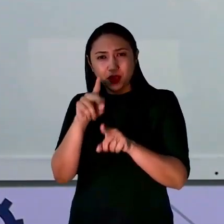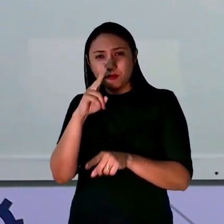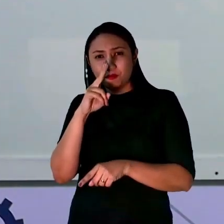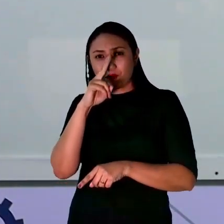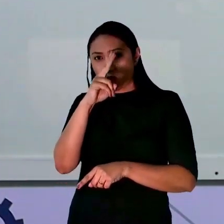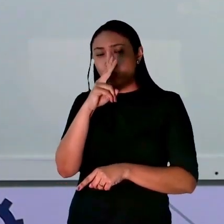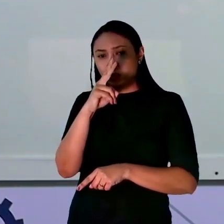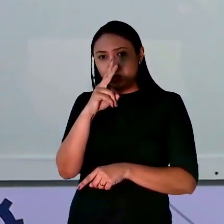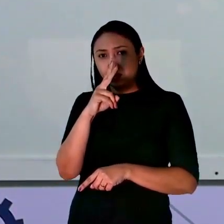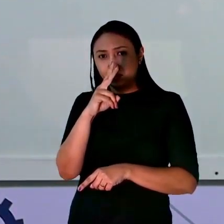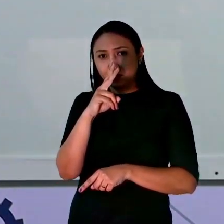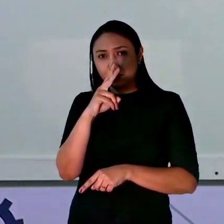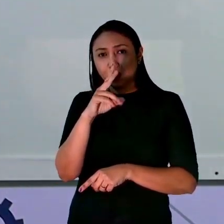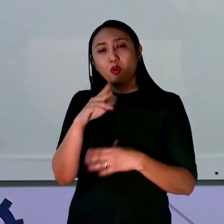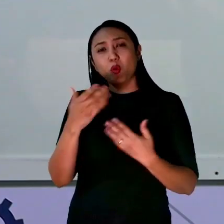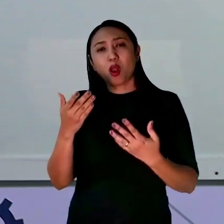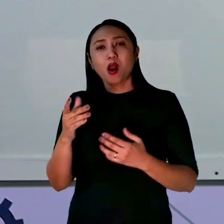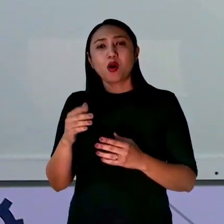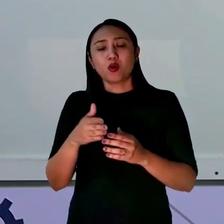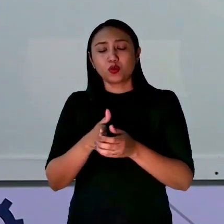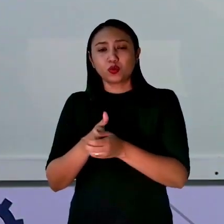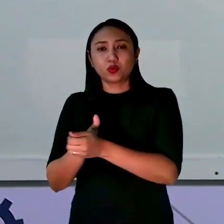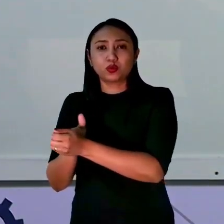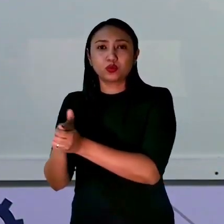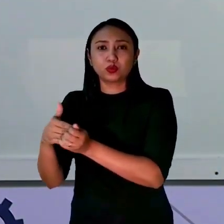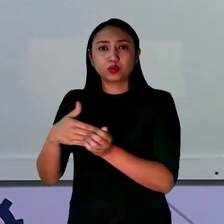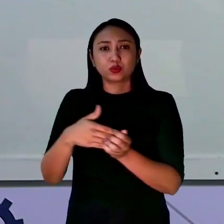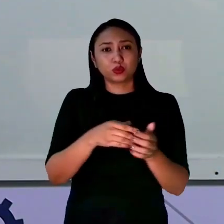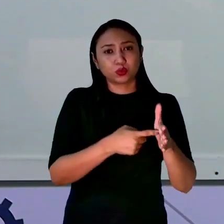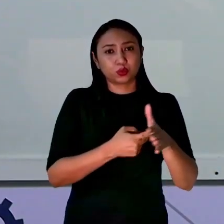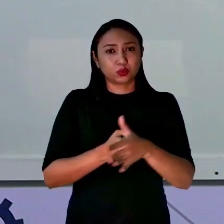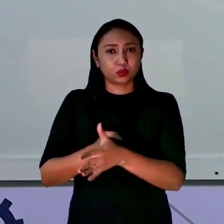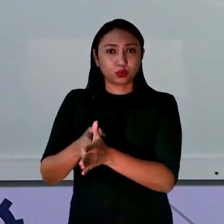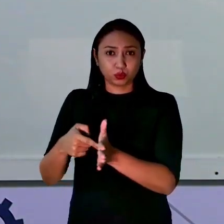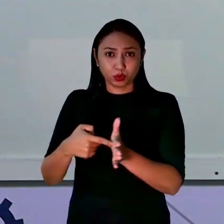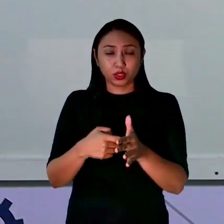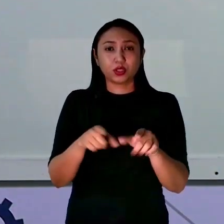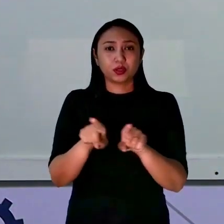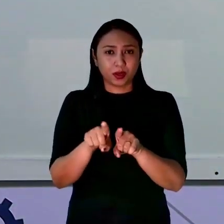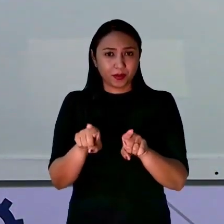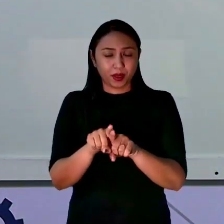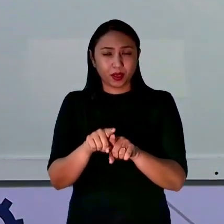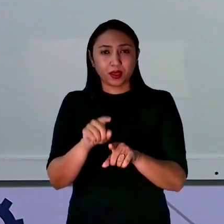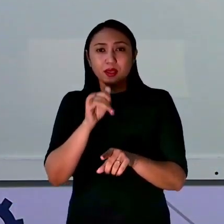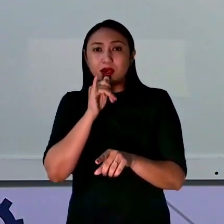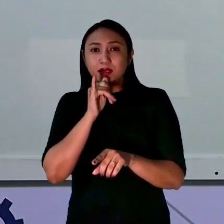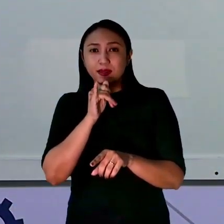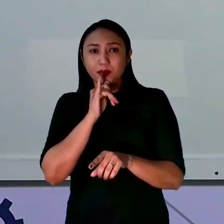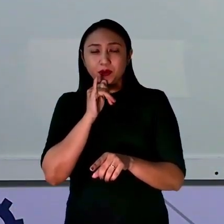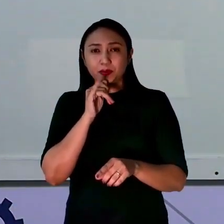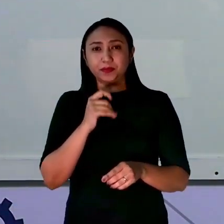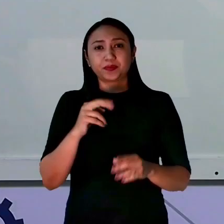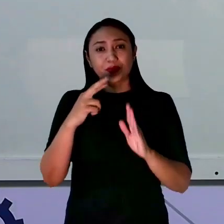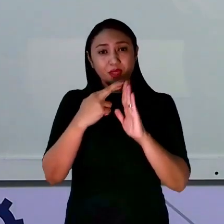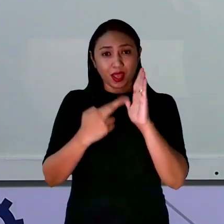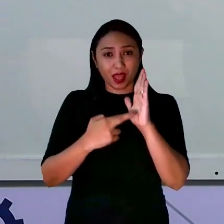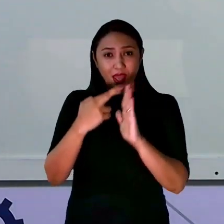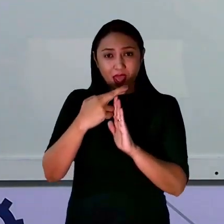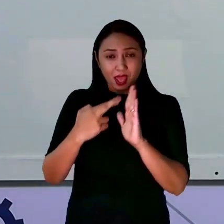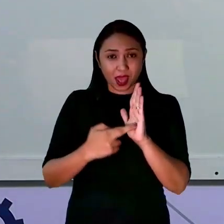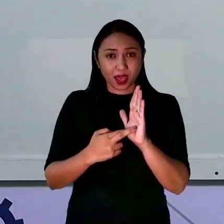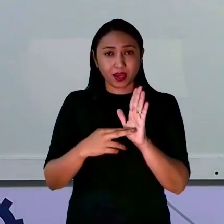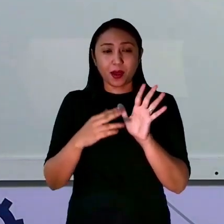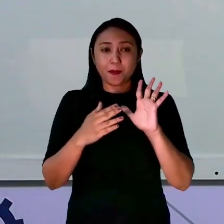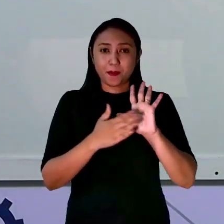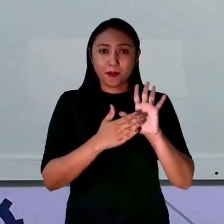Intensidade. Tá bom? E aí, a direção, vou usar o mesmo artifício lá, você vai usar a regra da mão